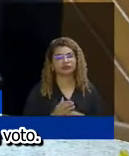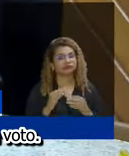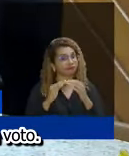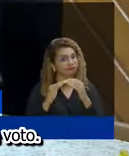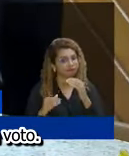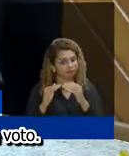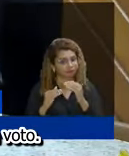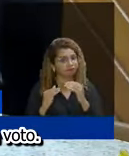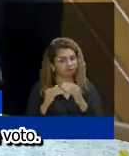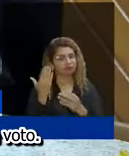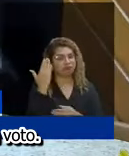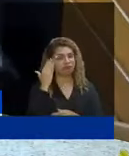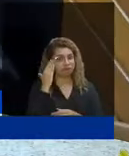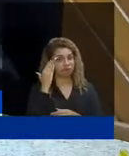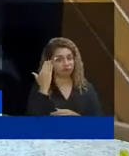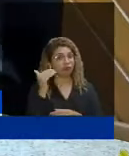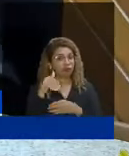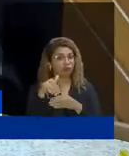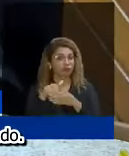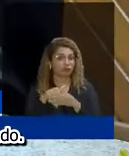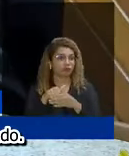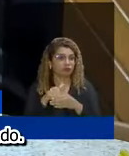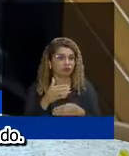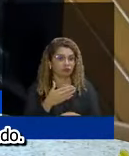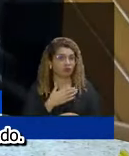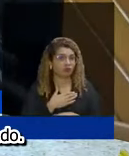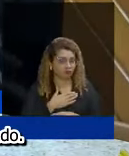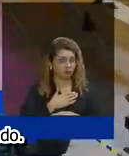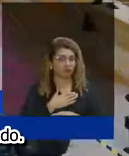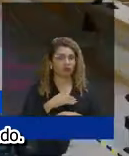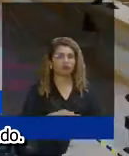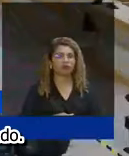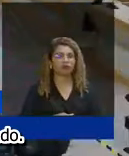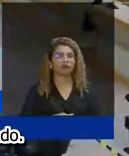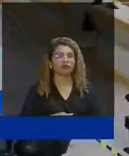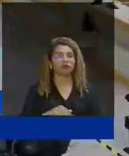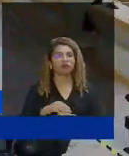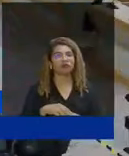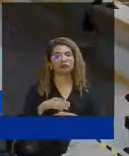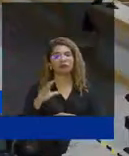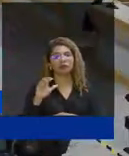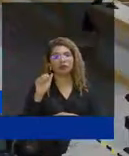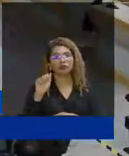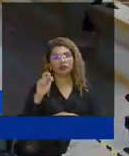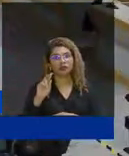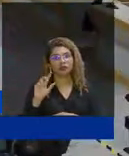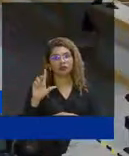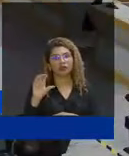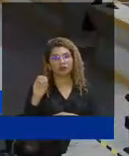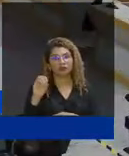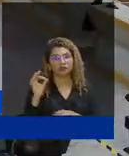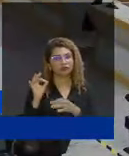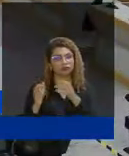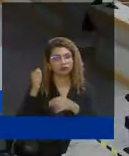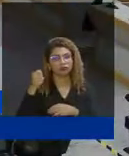divergência, e por isso com ela voto. Acompanhando a divergência. Juiz Carlos Fernando.